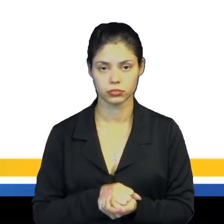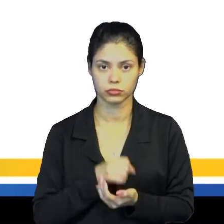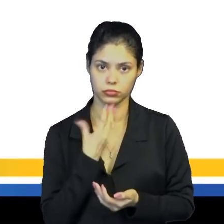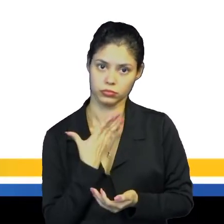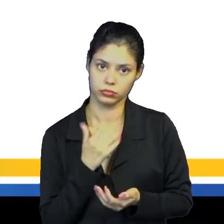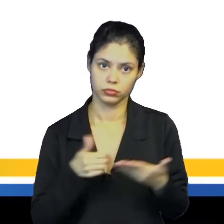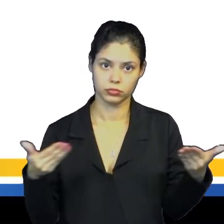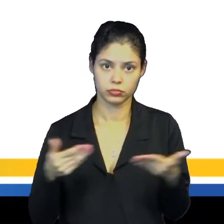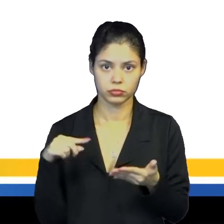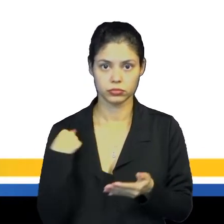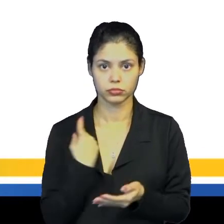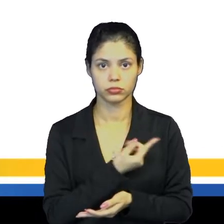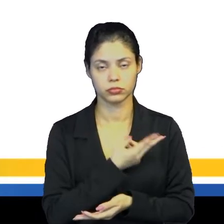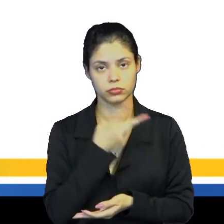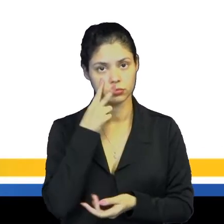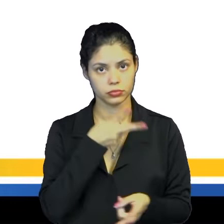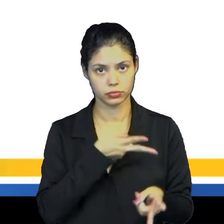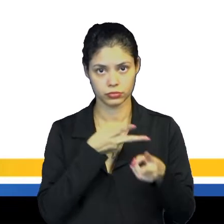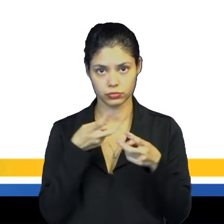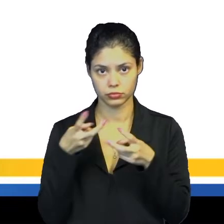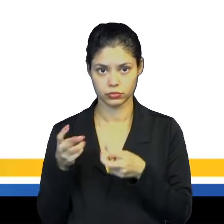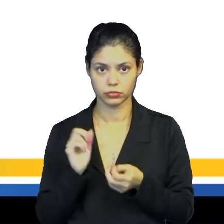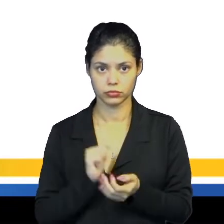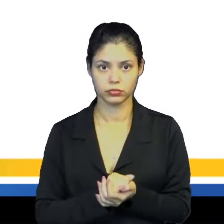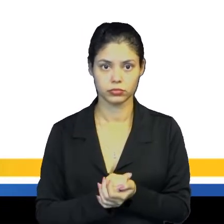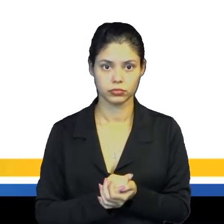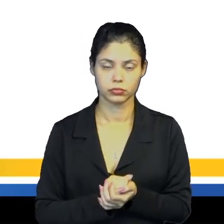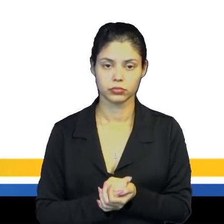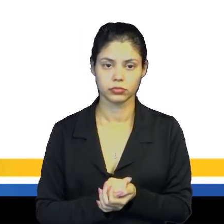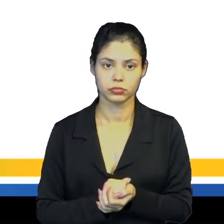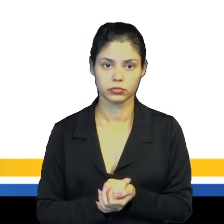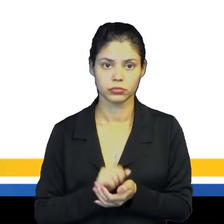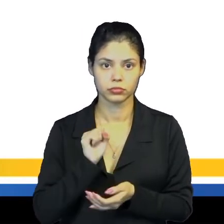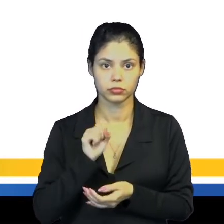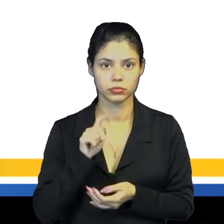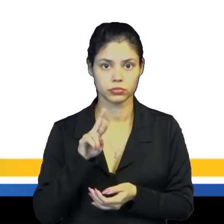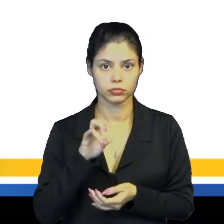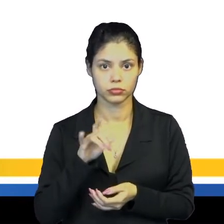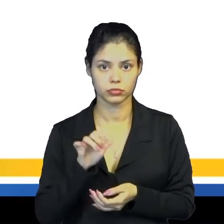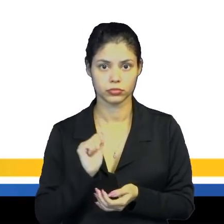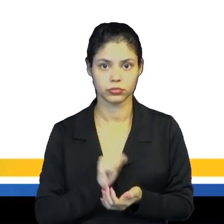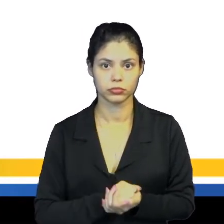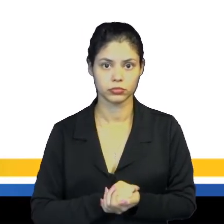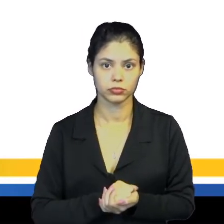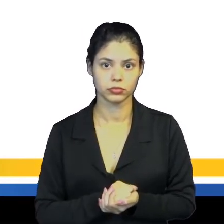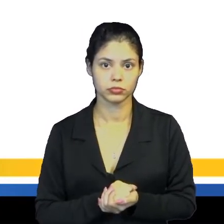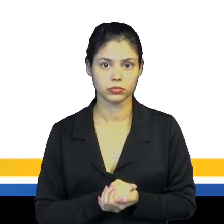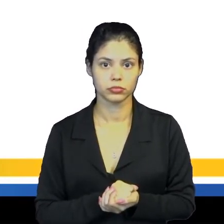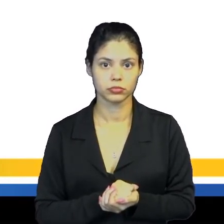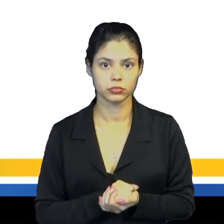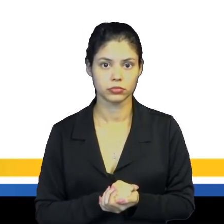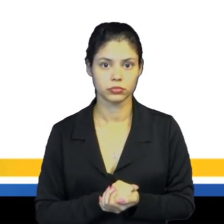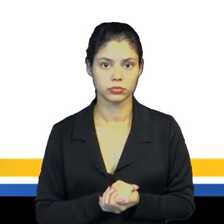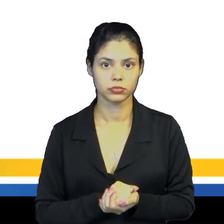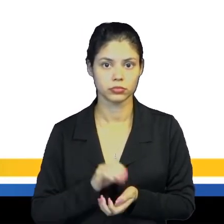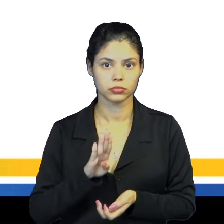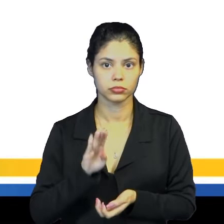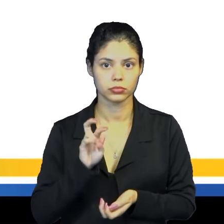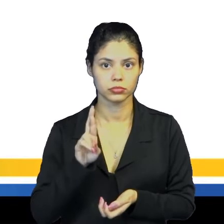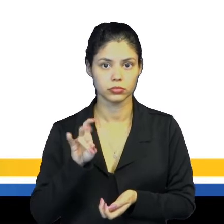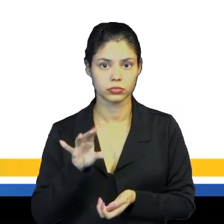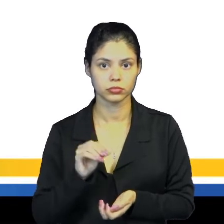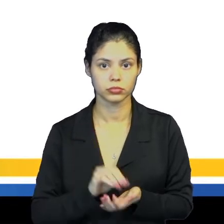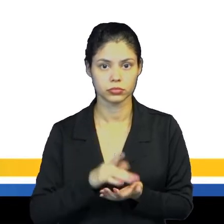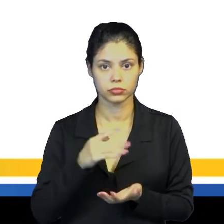Bom, agora nós vamos observar que nós temos aí as glândulas seminal, nós temos aí a glândula bulbouretral,